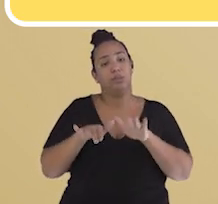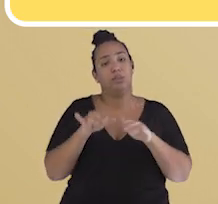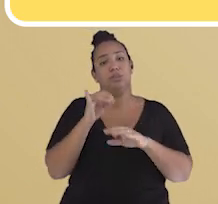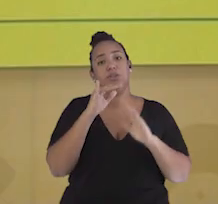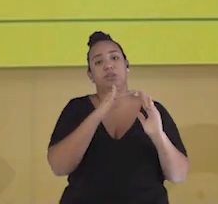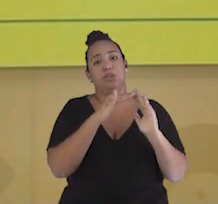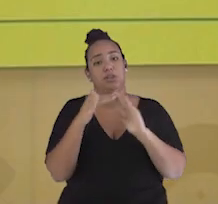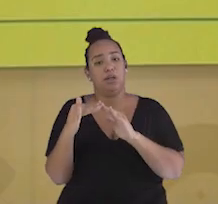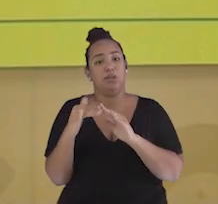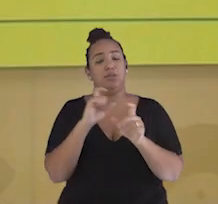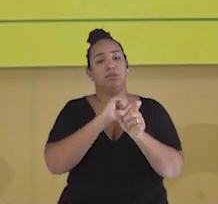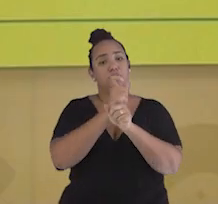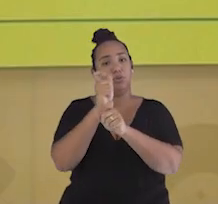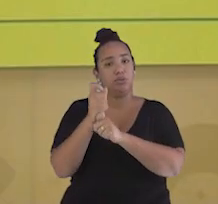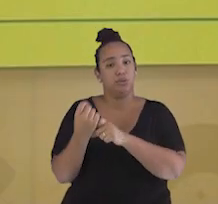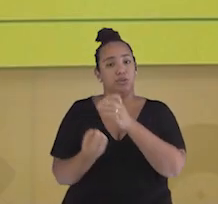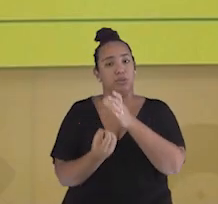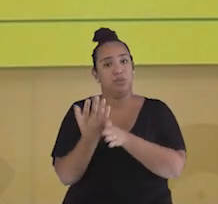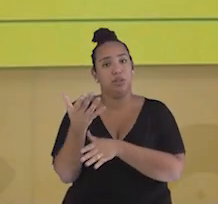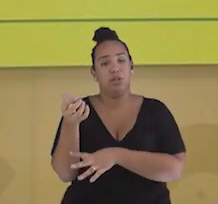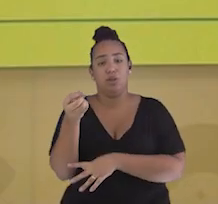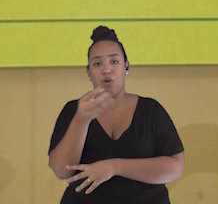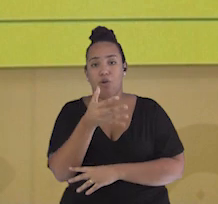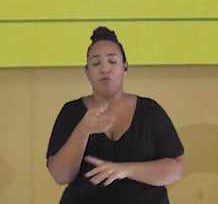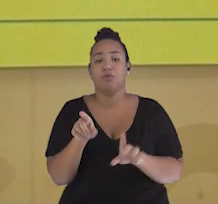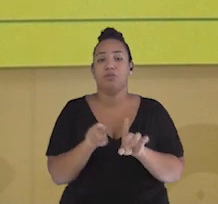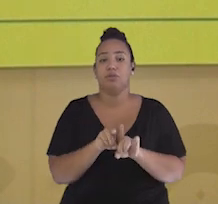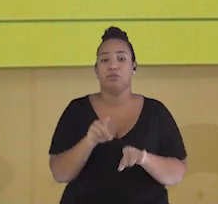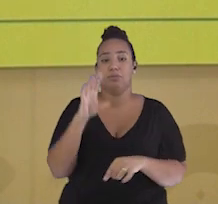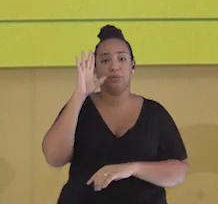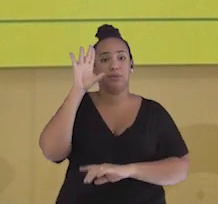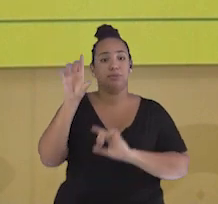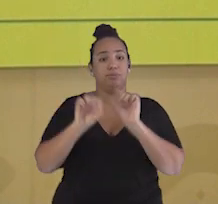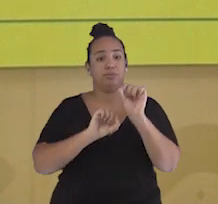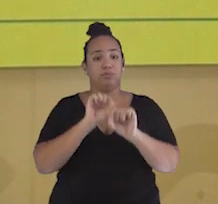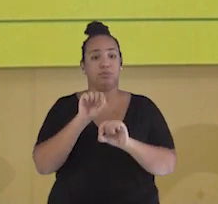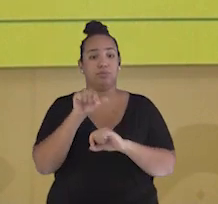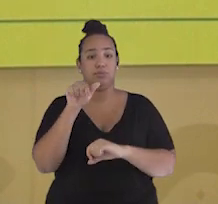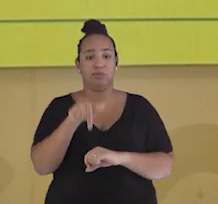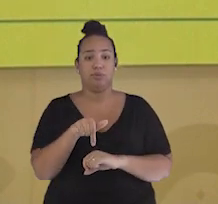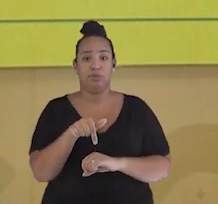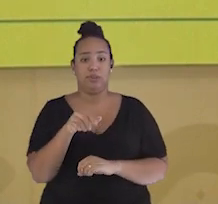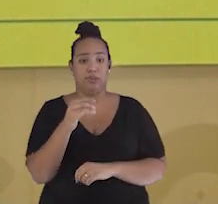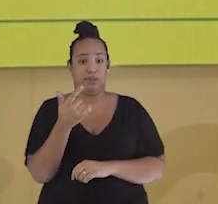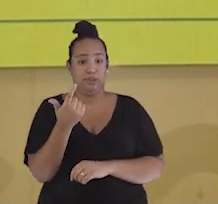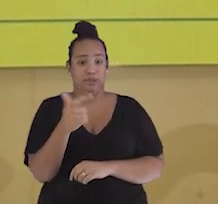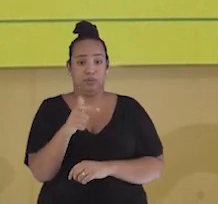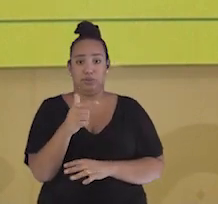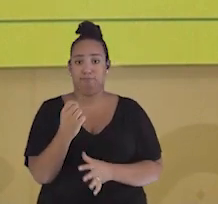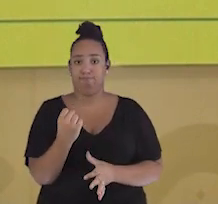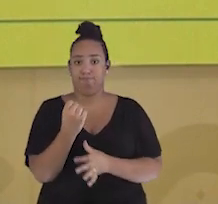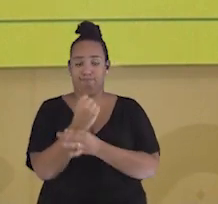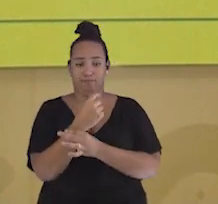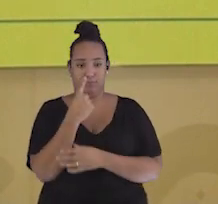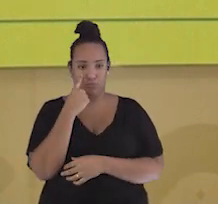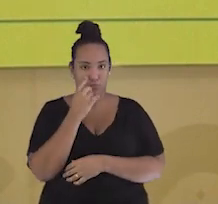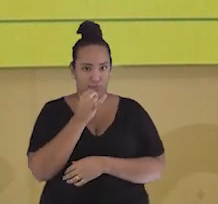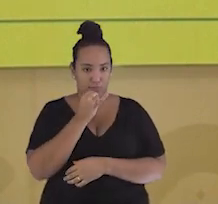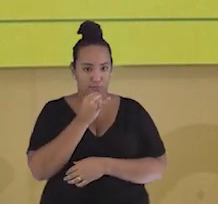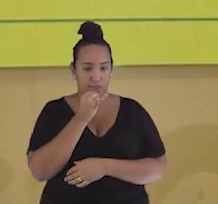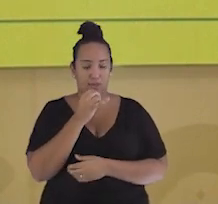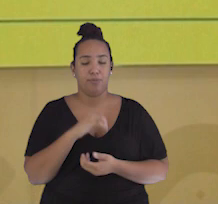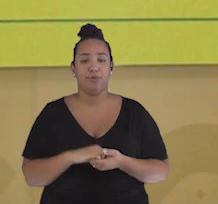paisagens, precisamos pensar que os impactos ambientais modificam os espaços e vão aumentando de acordo com a